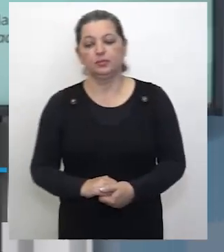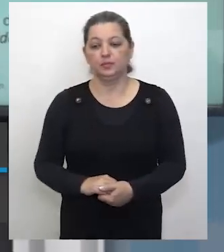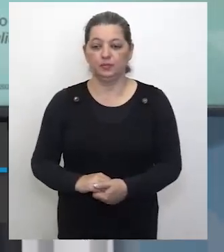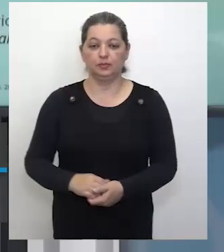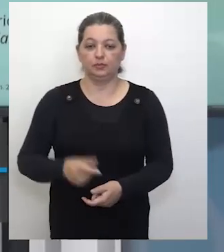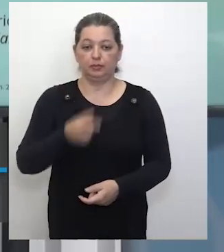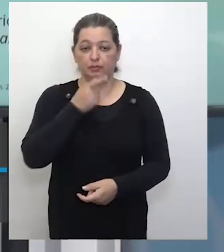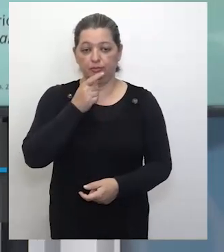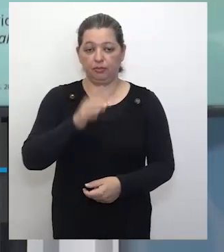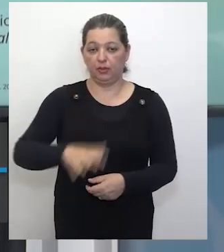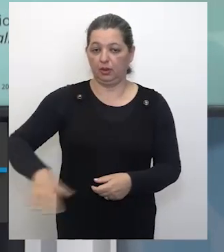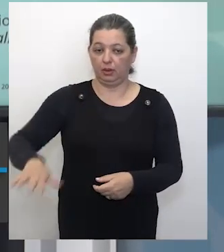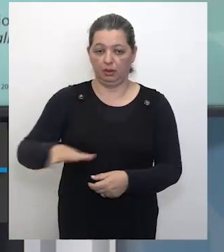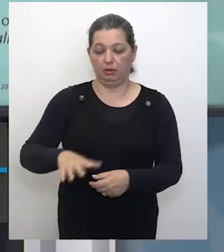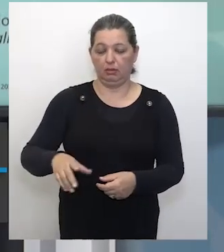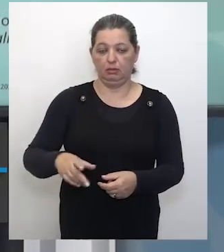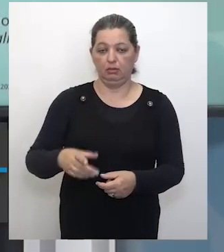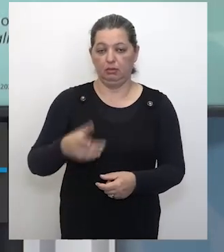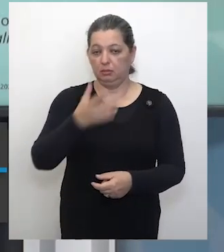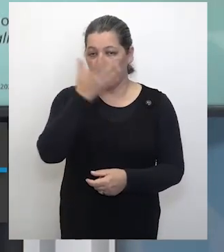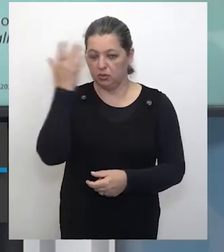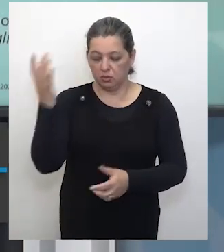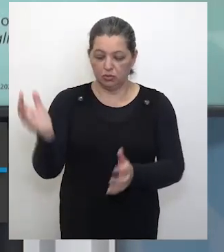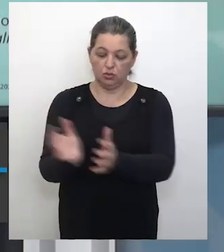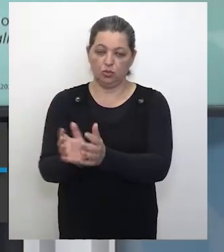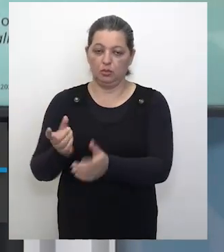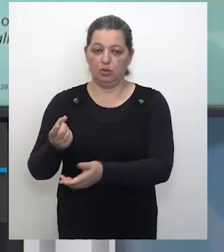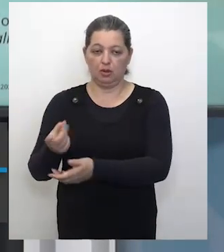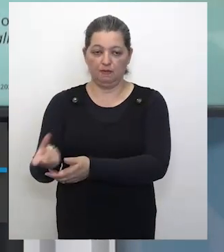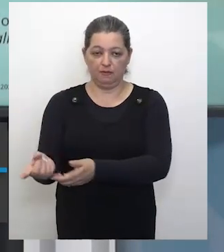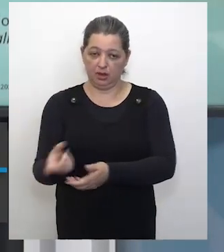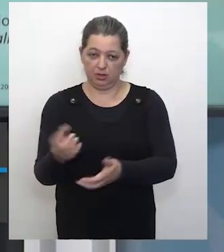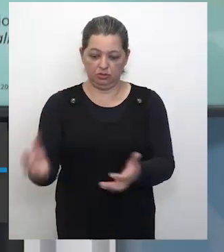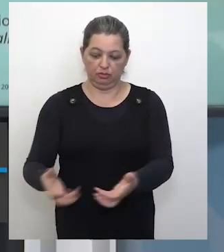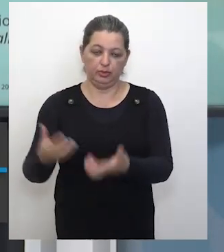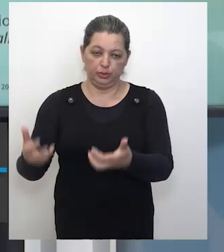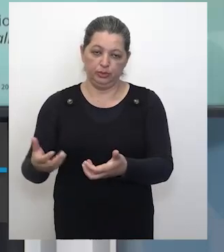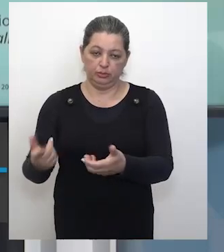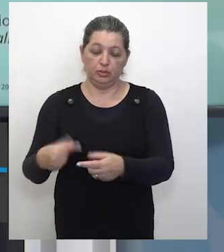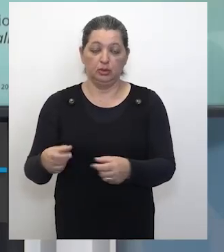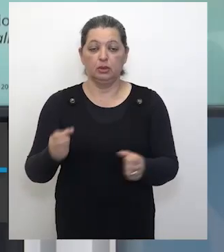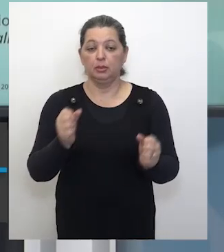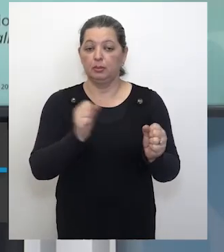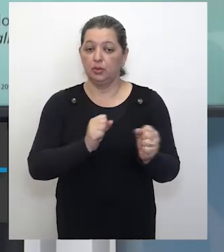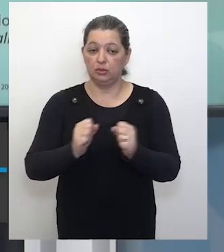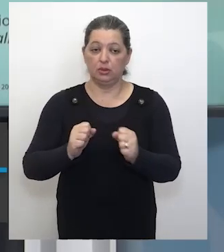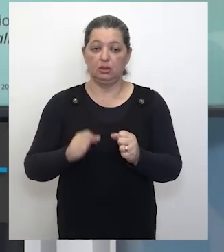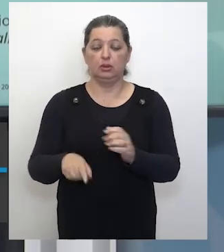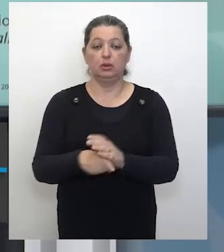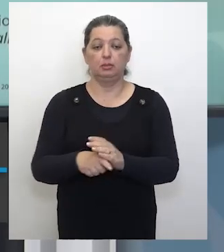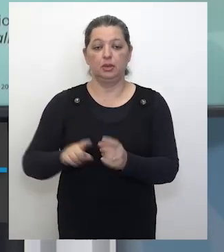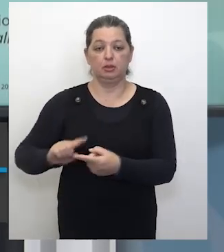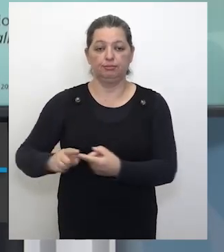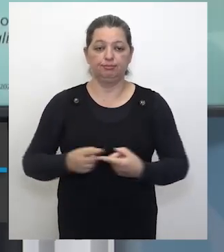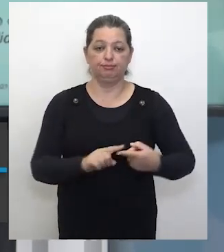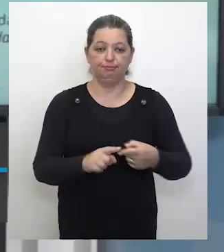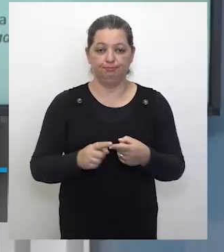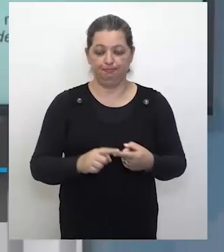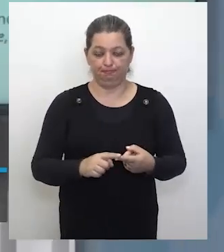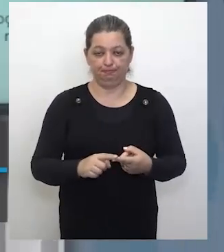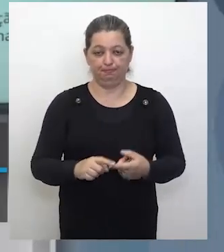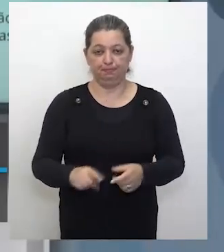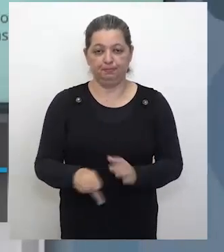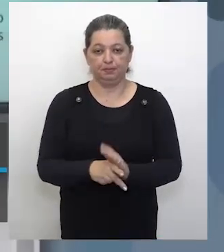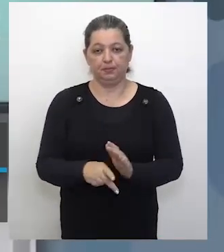é da galera que vende verdura. Então, são relações de poder e de acordo, né? Que justamente esse